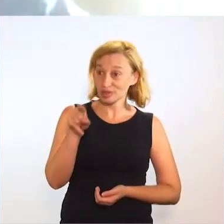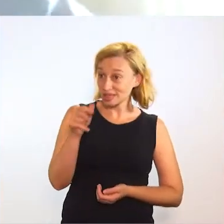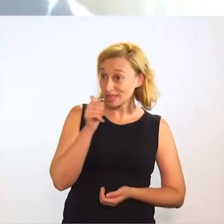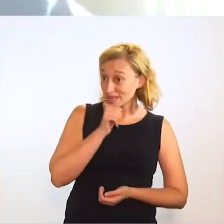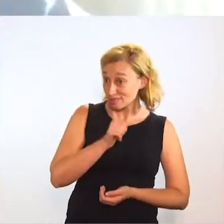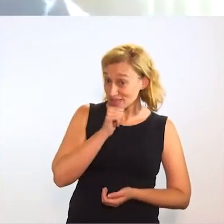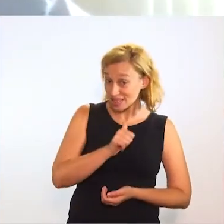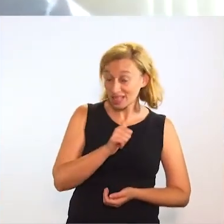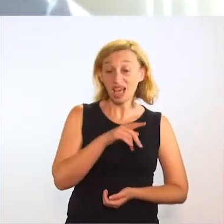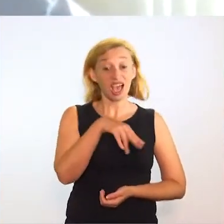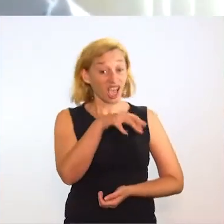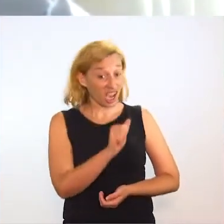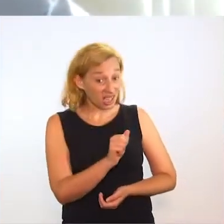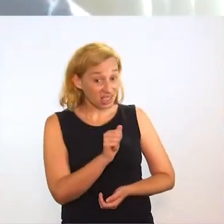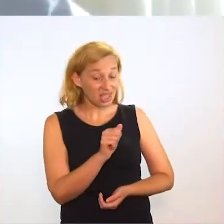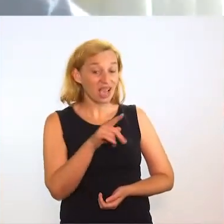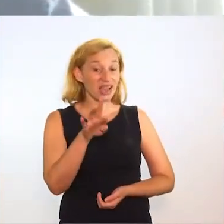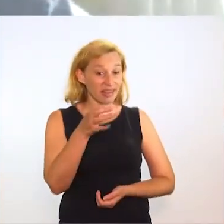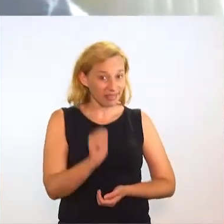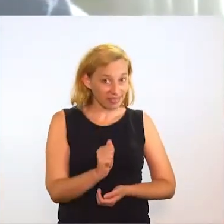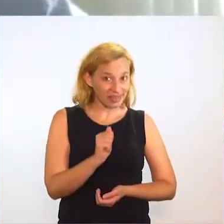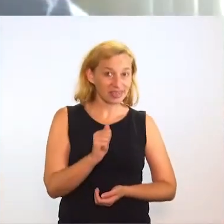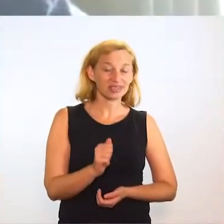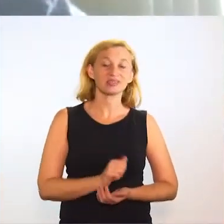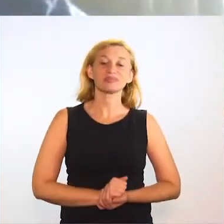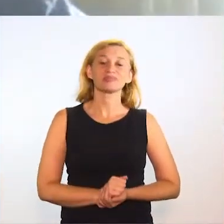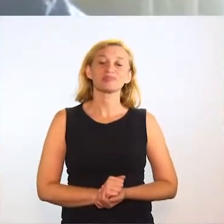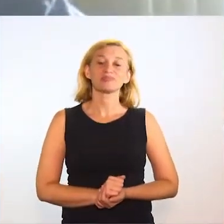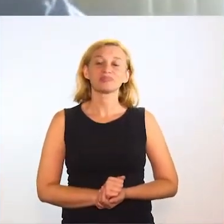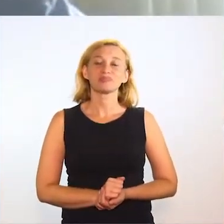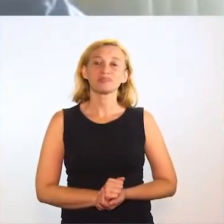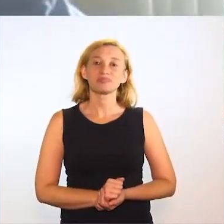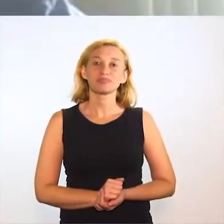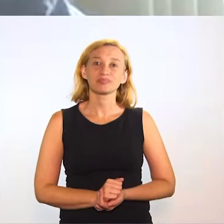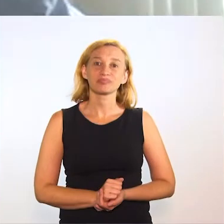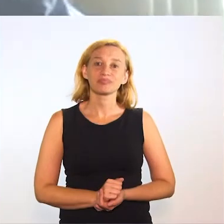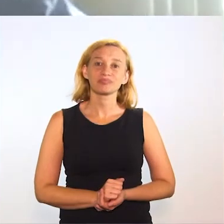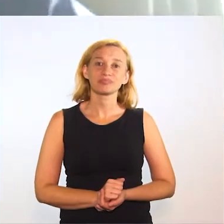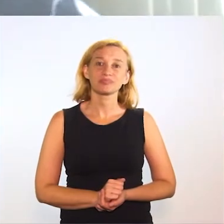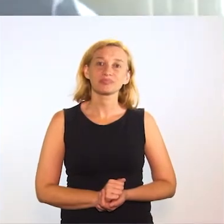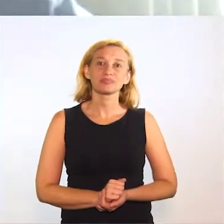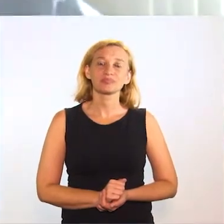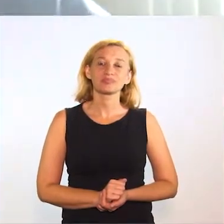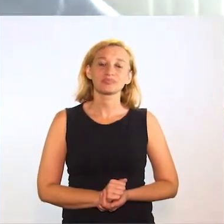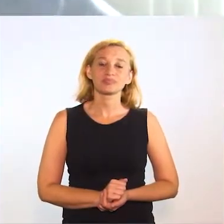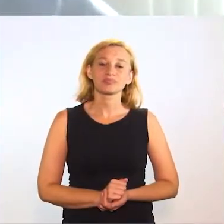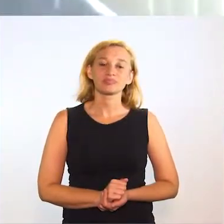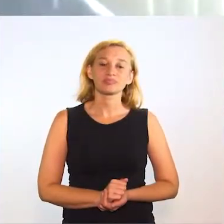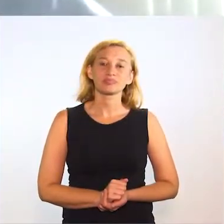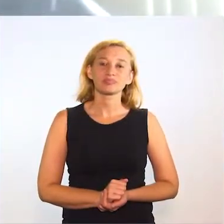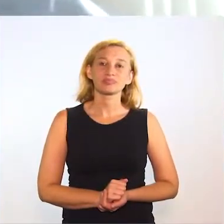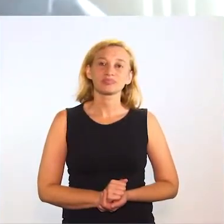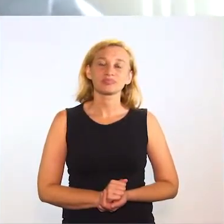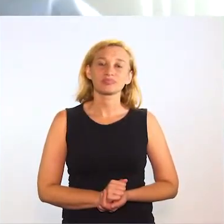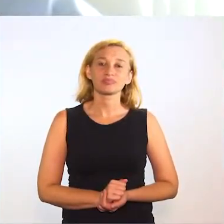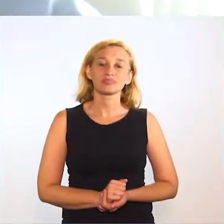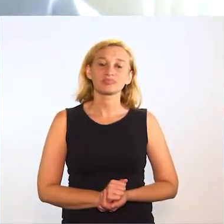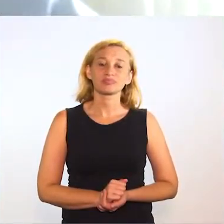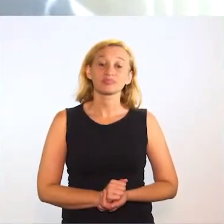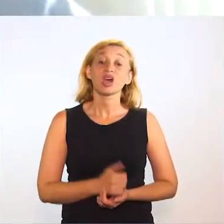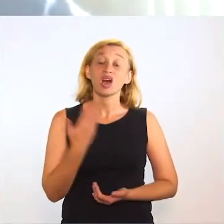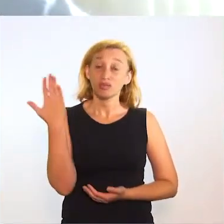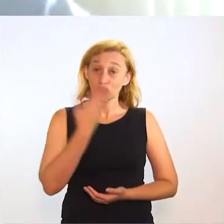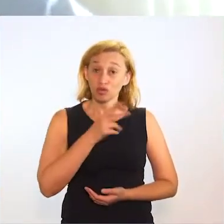Geisa, vocês meninas, a Ana e a Ariana, tá? Que é